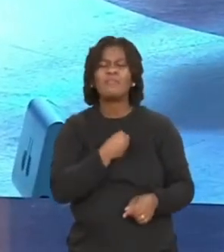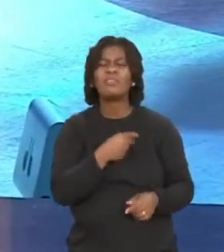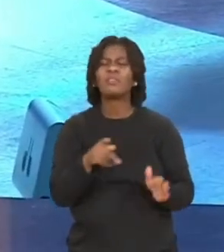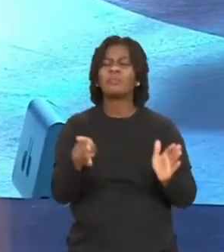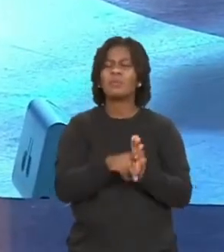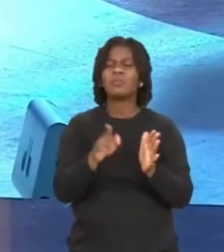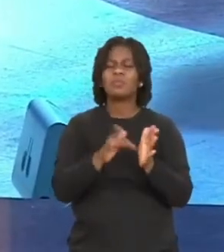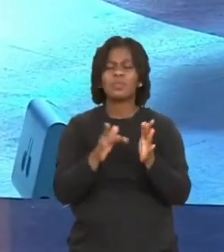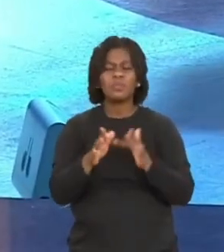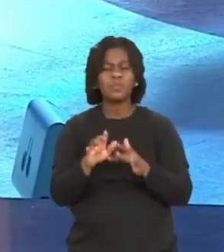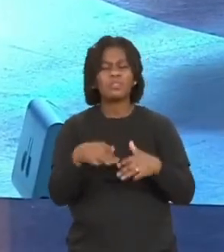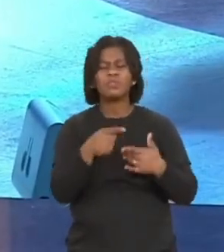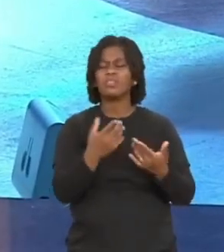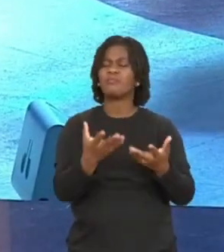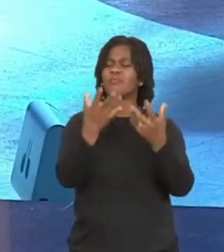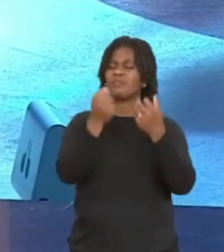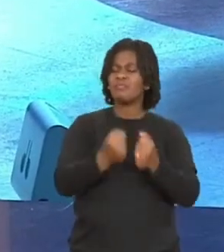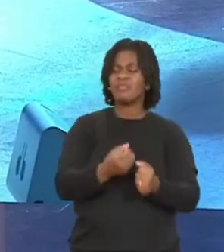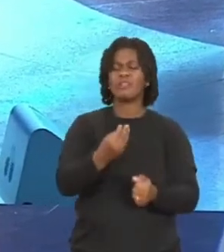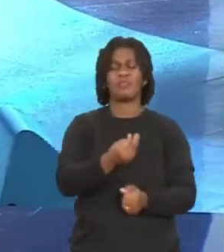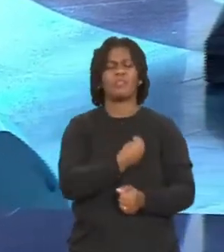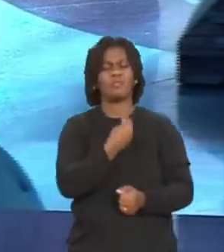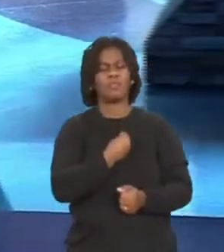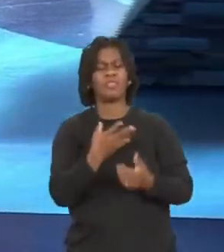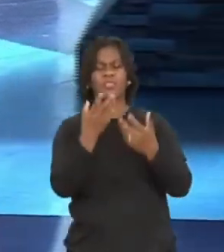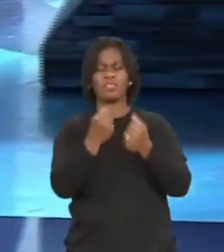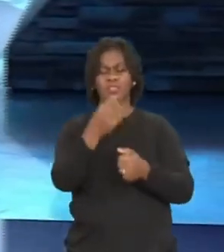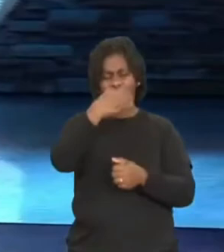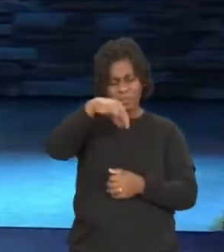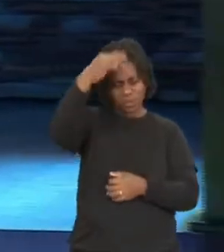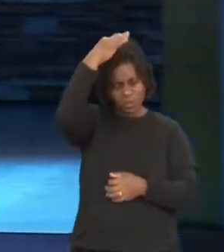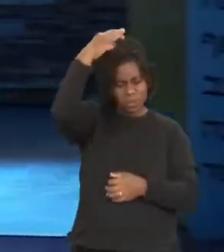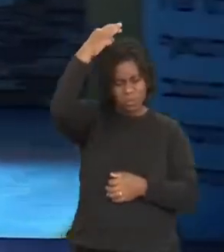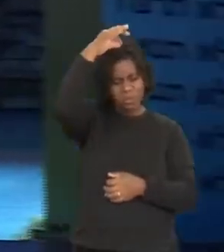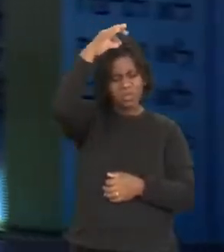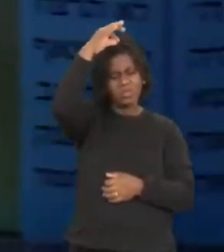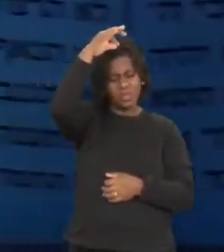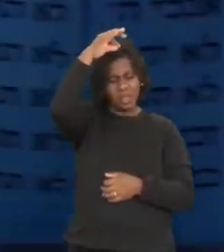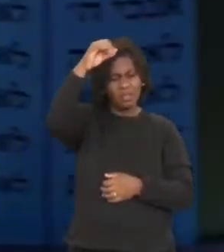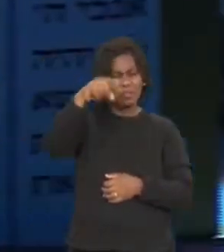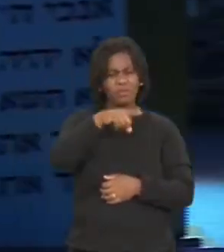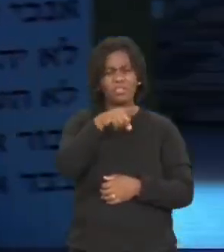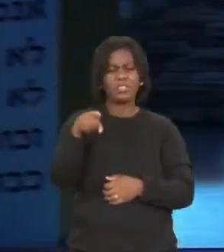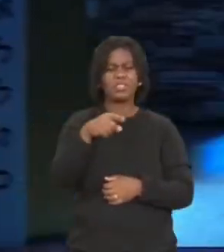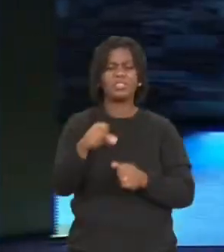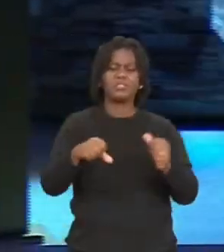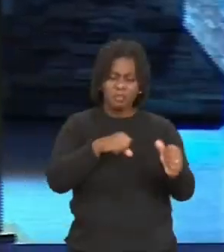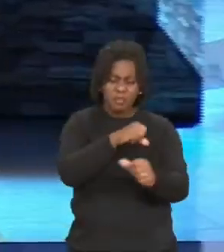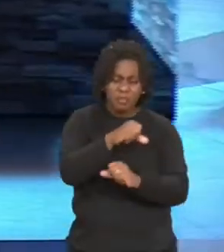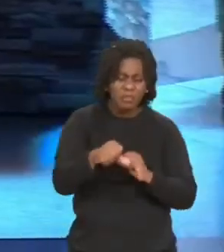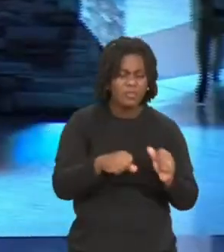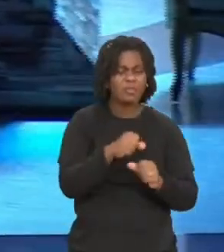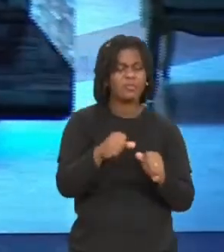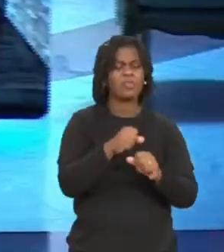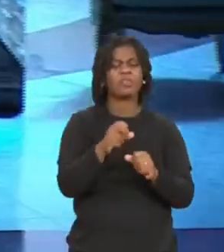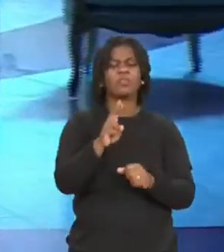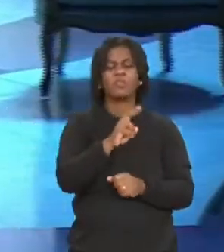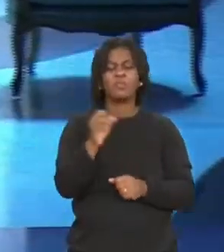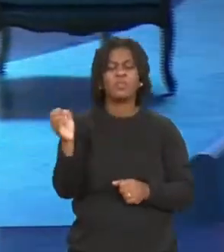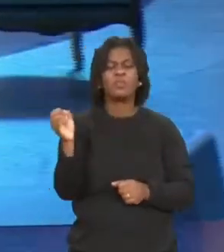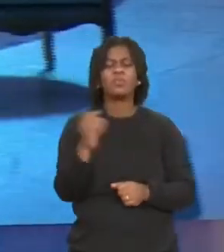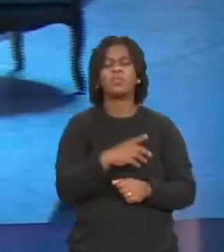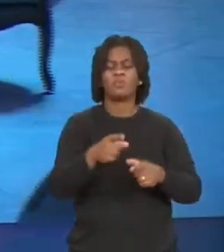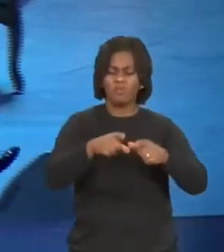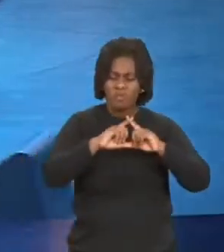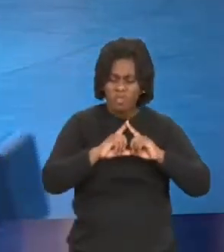se alimente da vida, receba o Espírito Santo, seja transformado no novo Israel,